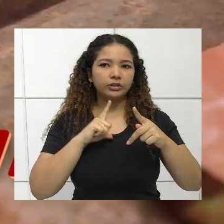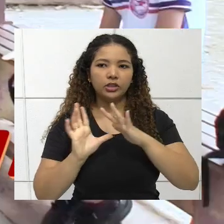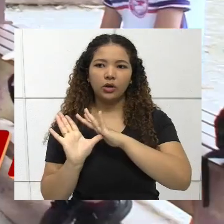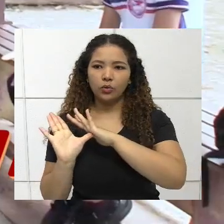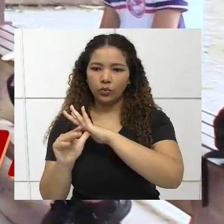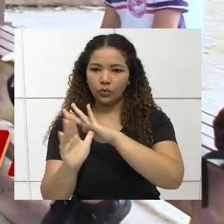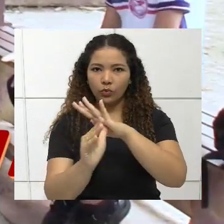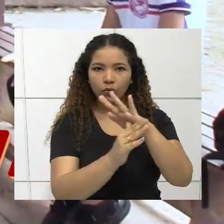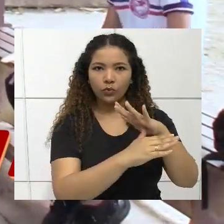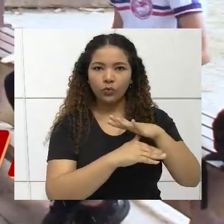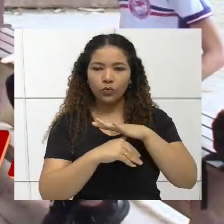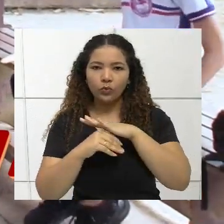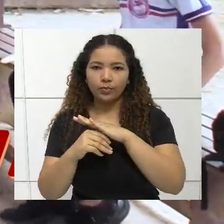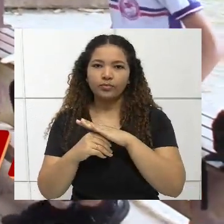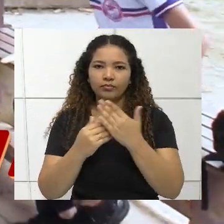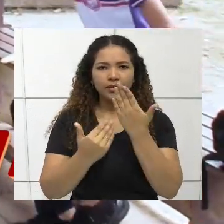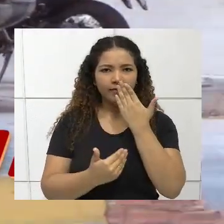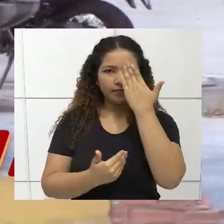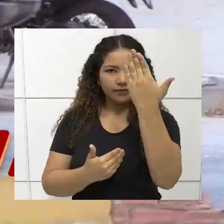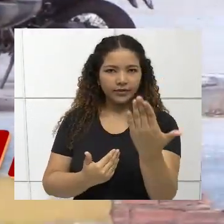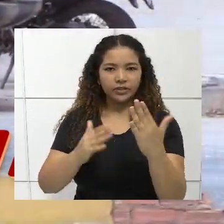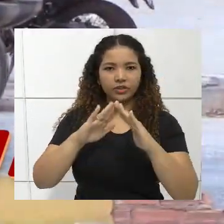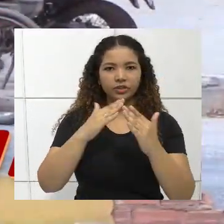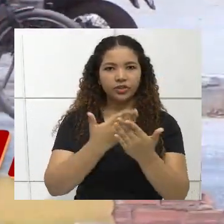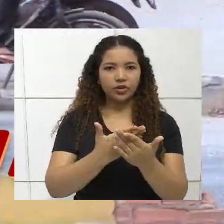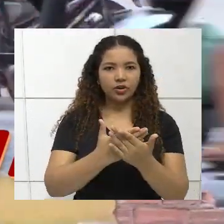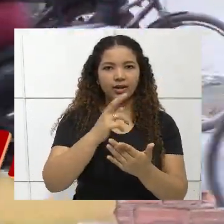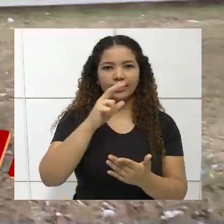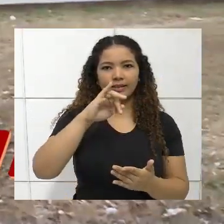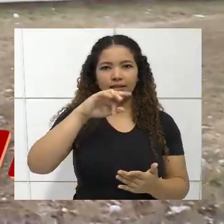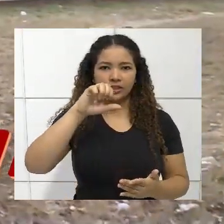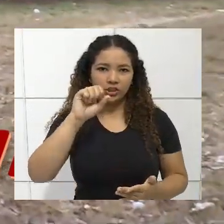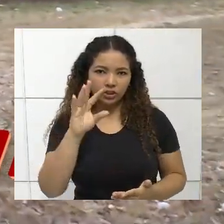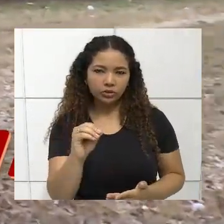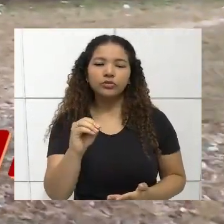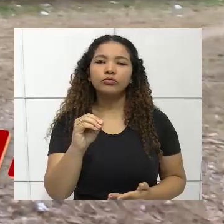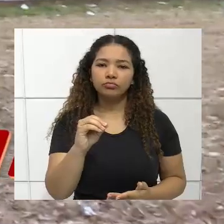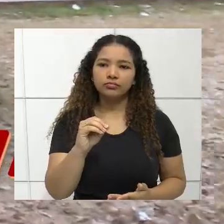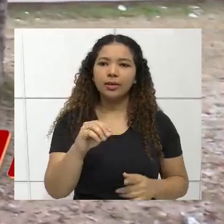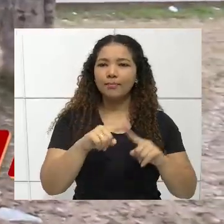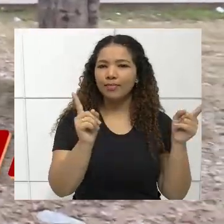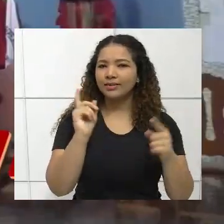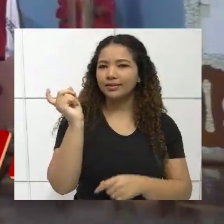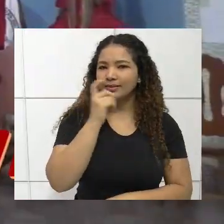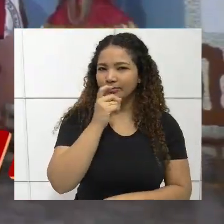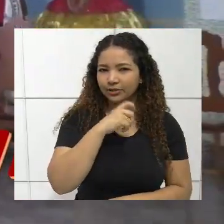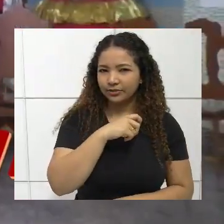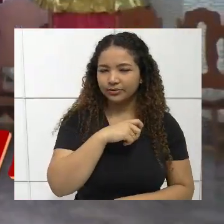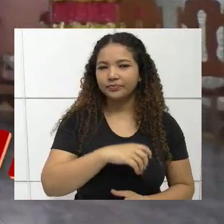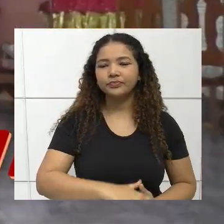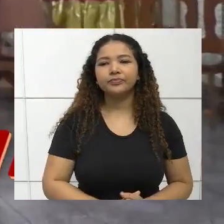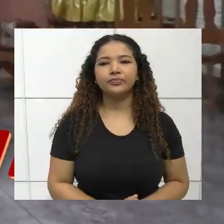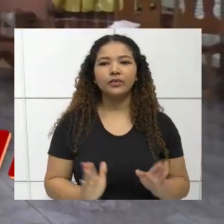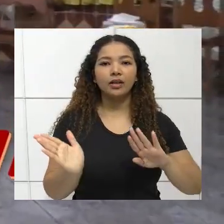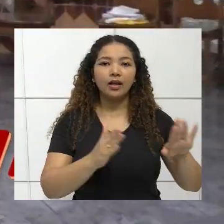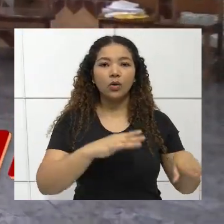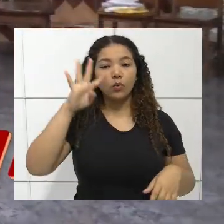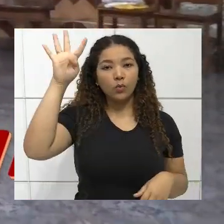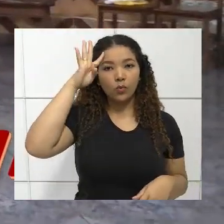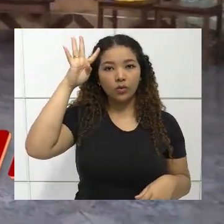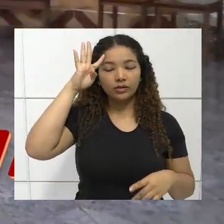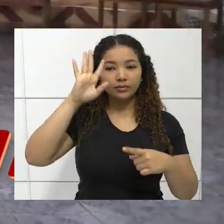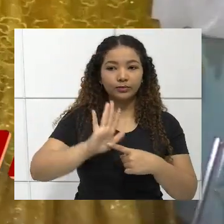em frente à escola Cristo Redentor. Tudo não passava de uma grande fake news. Na quarta, mostramos que acontecerá